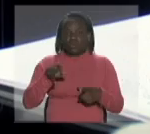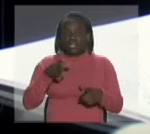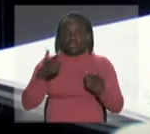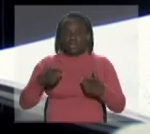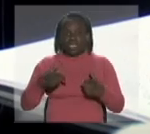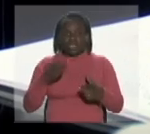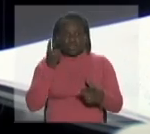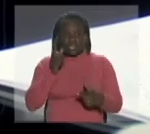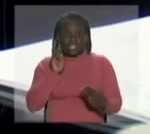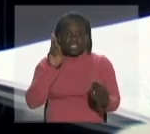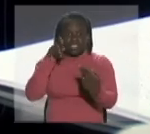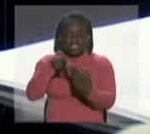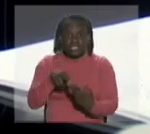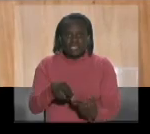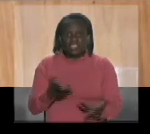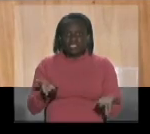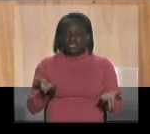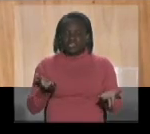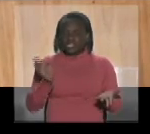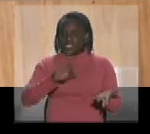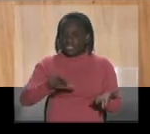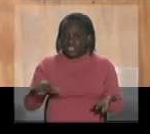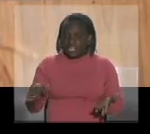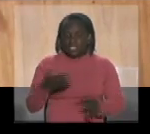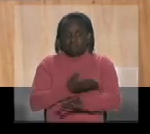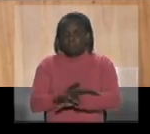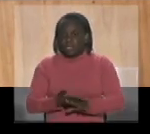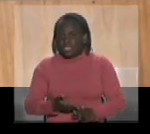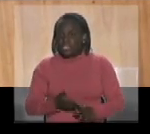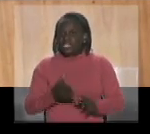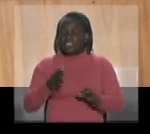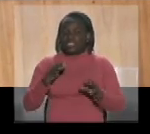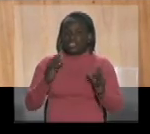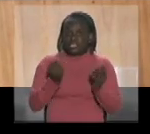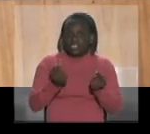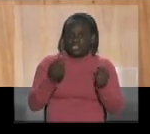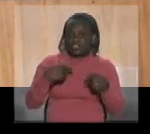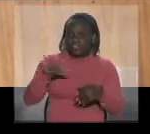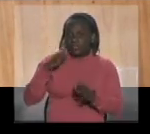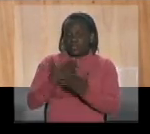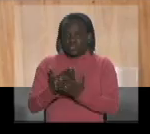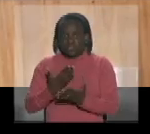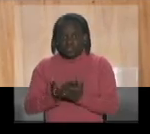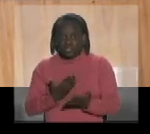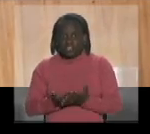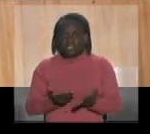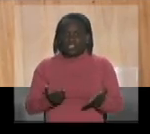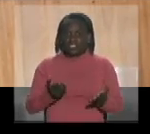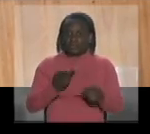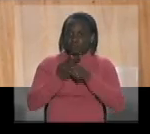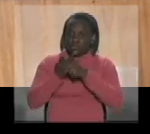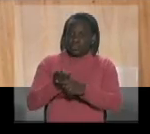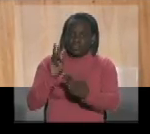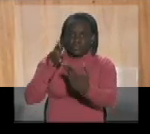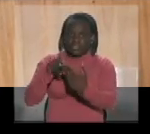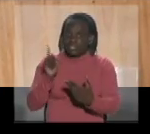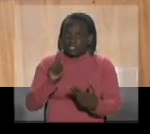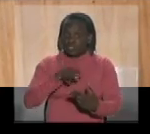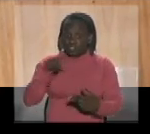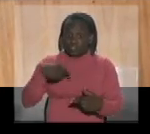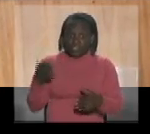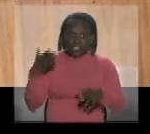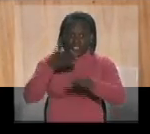conseguir referência, de como as crianças brancas da classe média vão para a escola em busca de referência. A gente ia